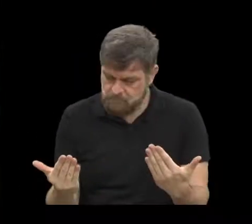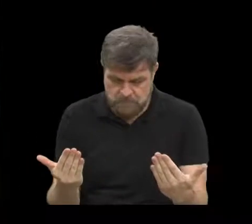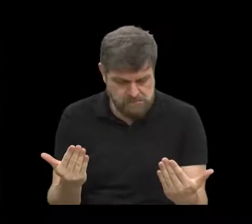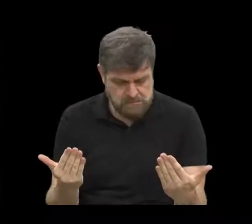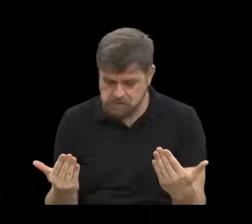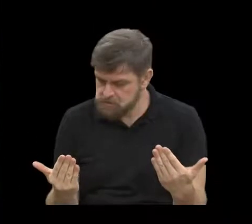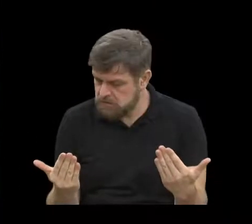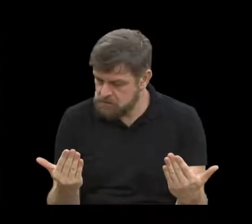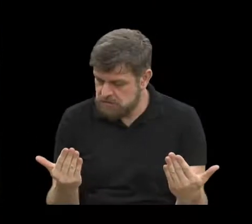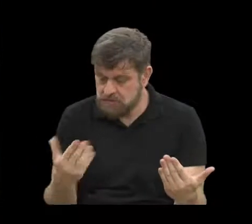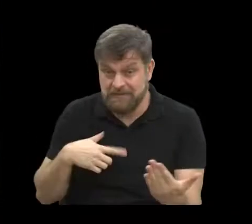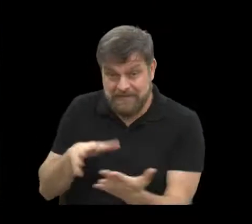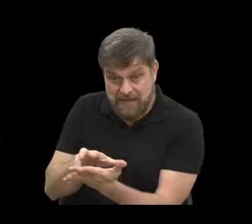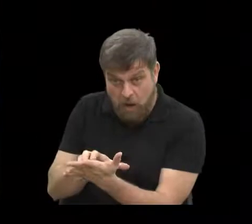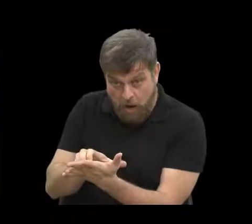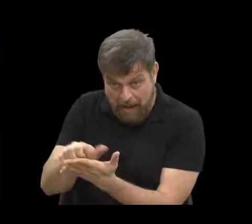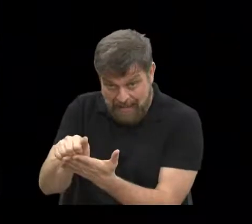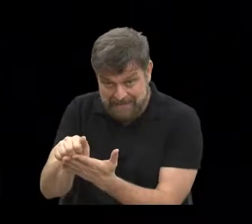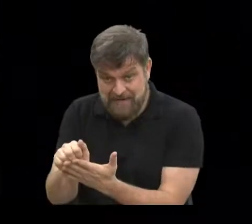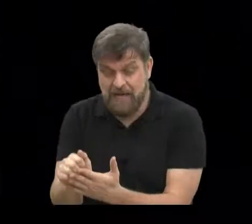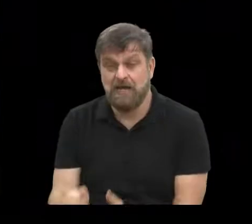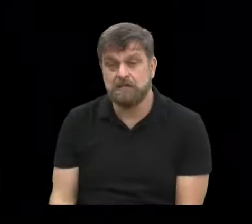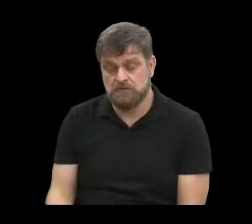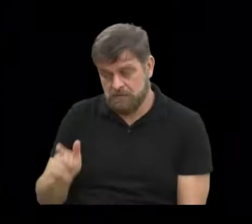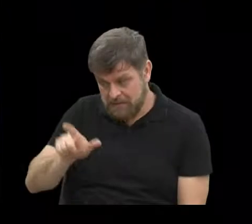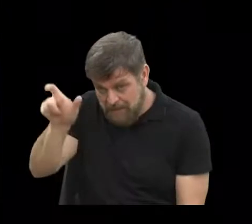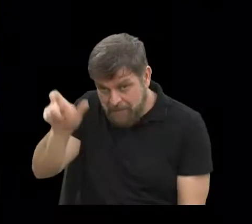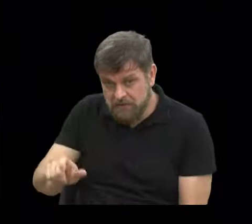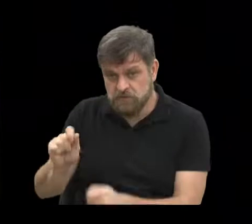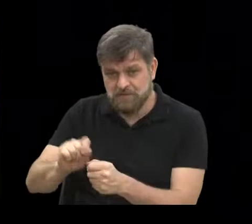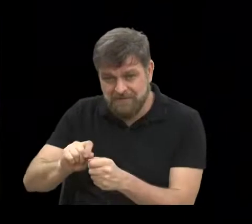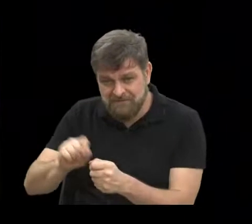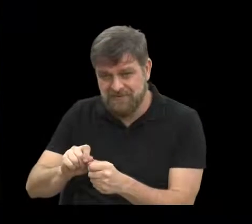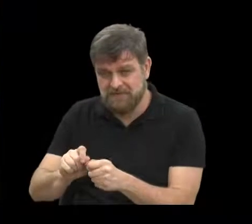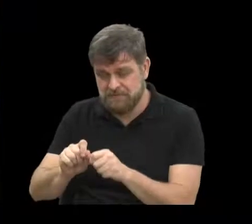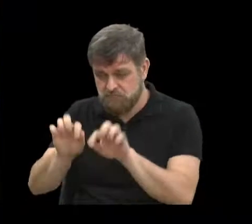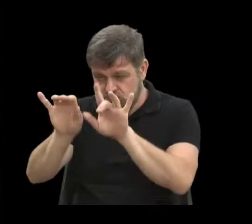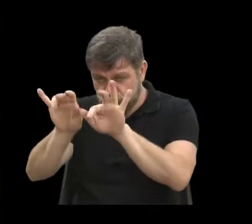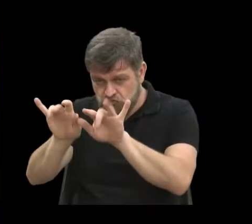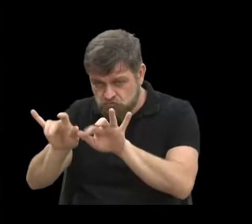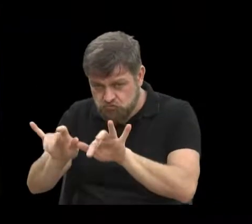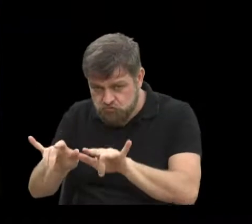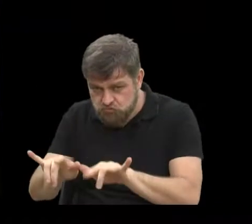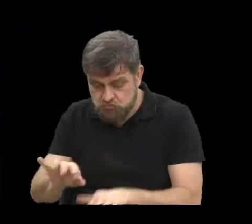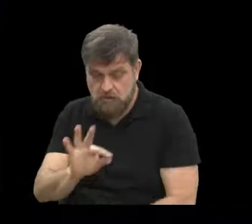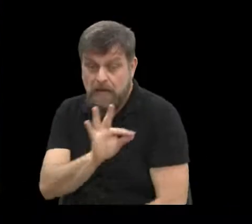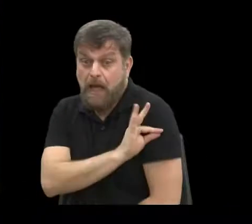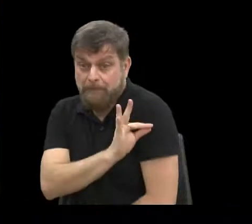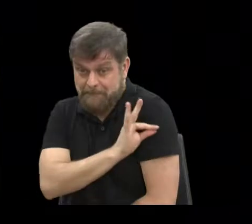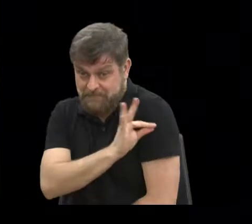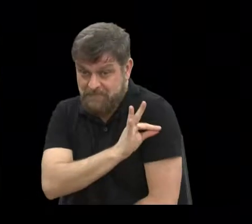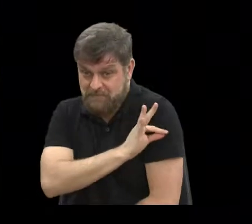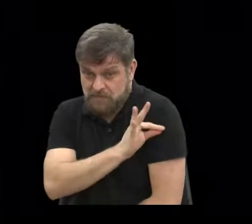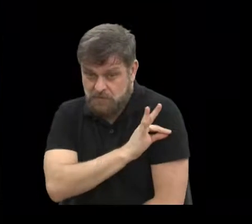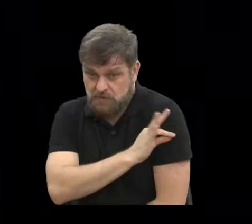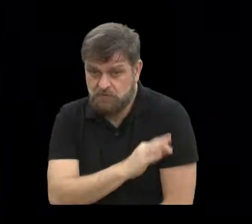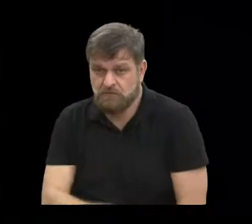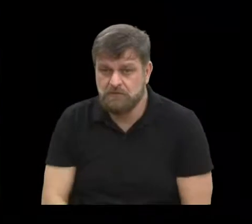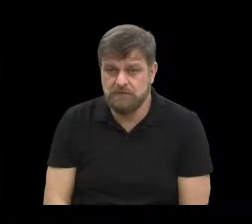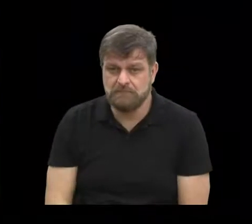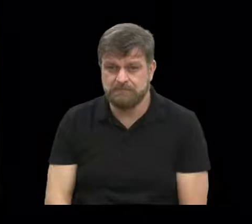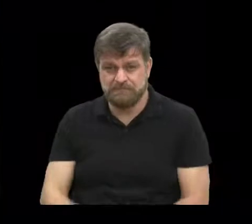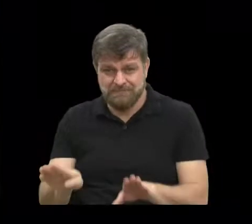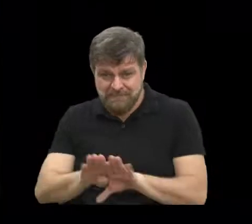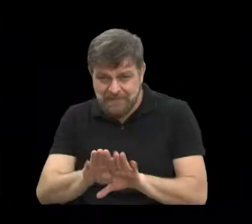do cadastro único, que é aquele cadastro que a gente faz e atualiza lá junto à prefeitura, tá certo? E